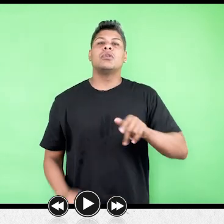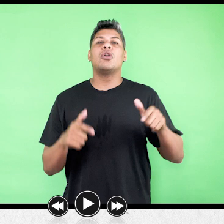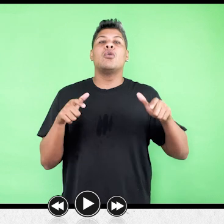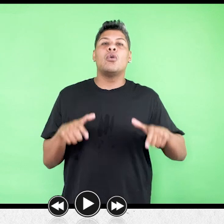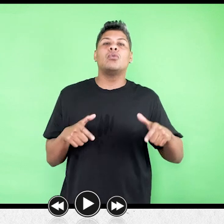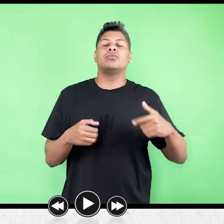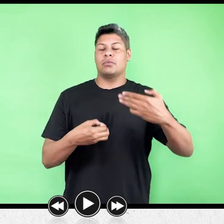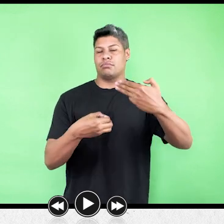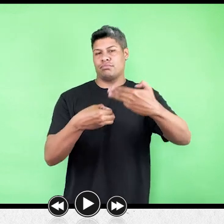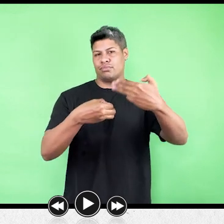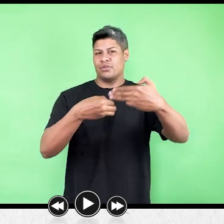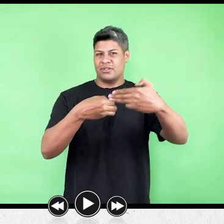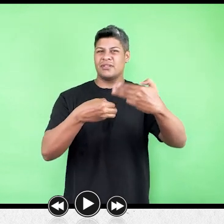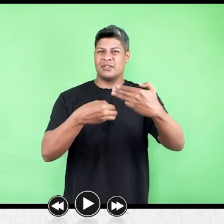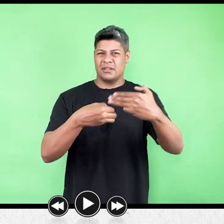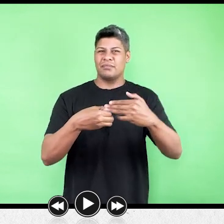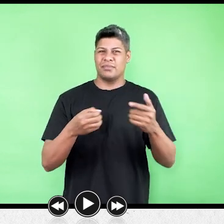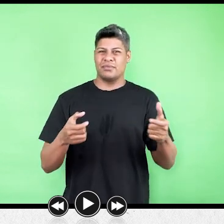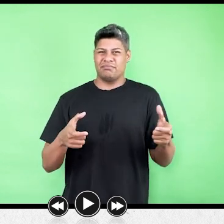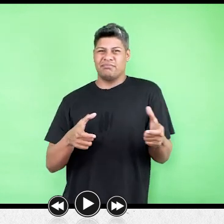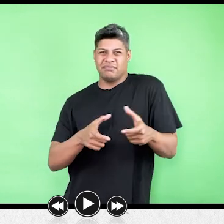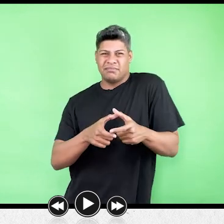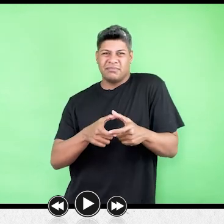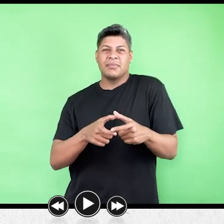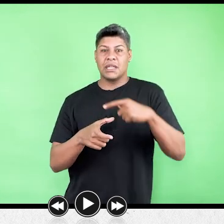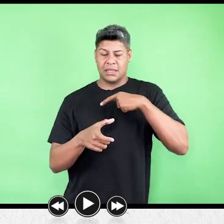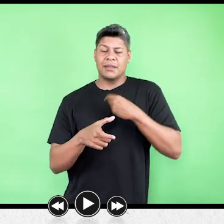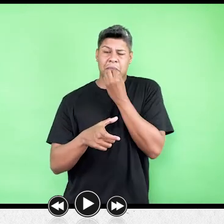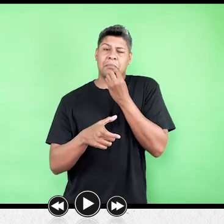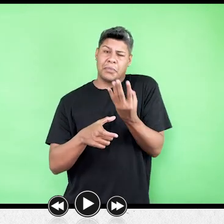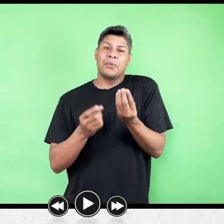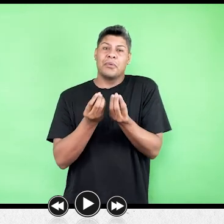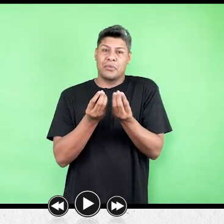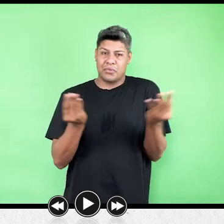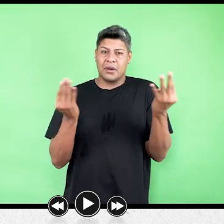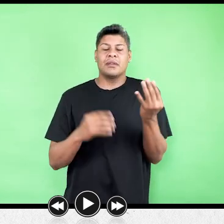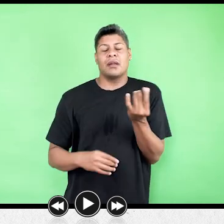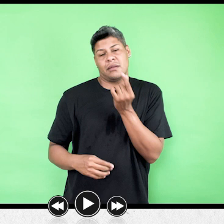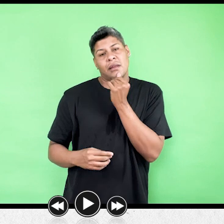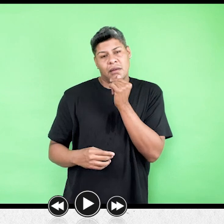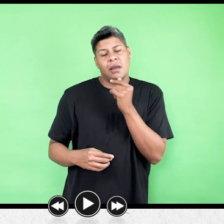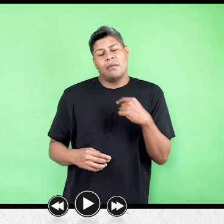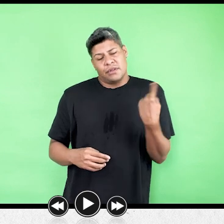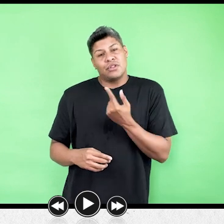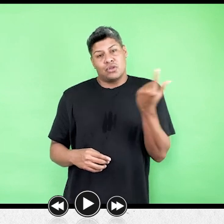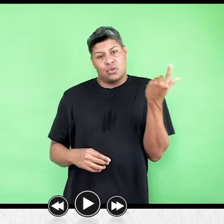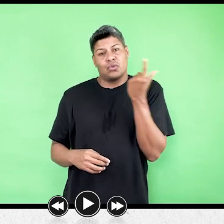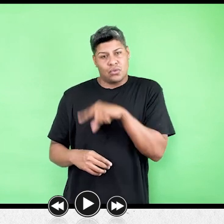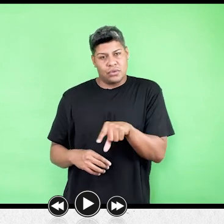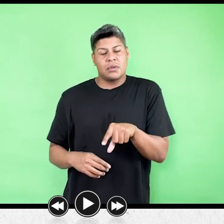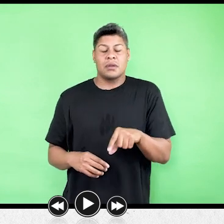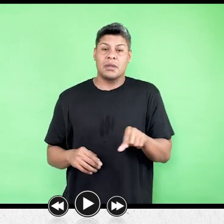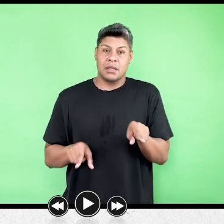em municípios menores, em municípios onde eu tenho uma boa qualidade da água bruta, e aí eu consigo, ou em municípios também